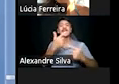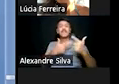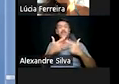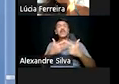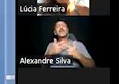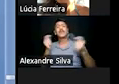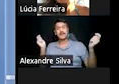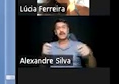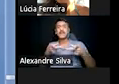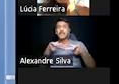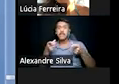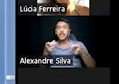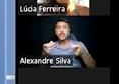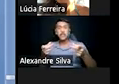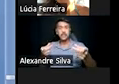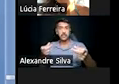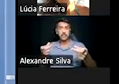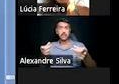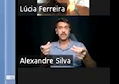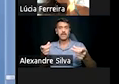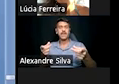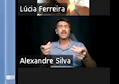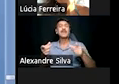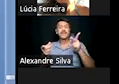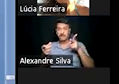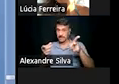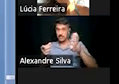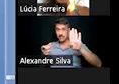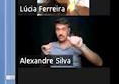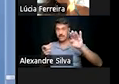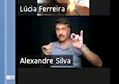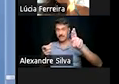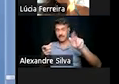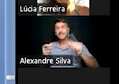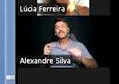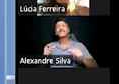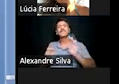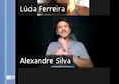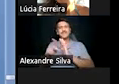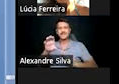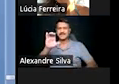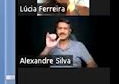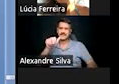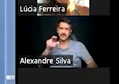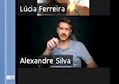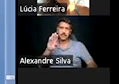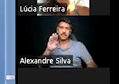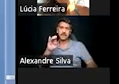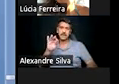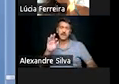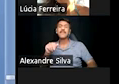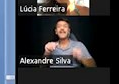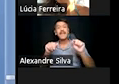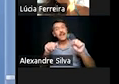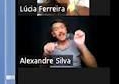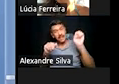de preservação da matéria orgânica. Então, as próprias bactérias, as próprias cianobactérias, também são fósseis, mas são fósseis que a